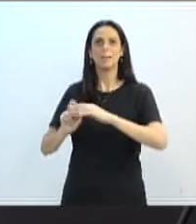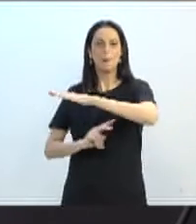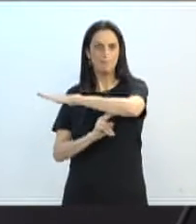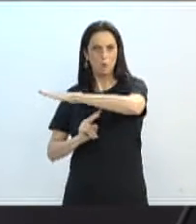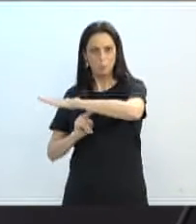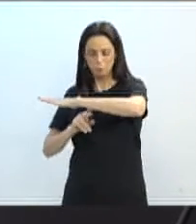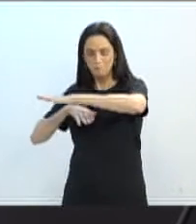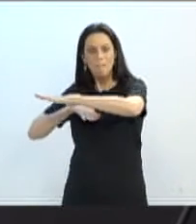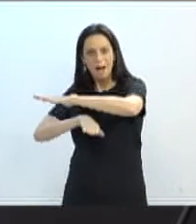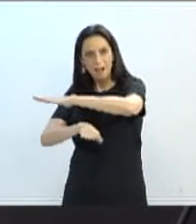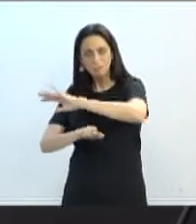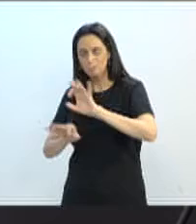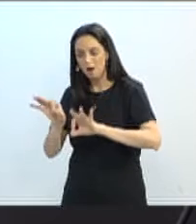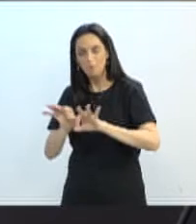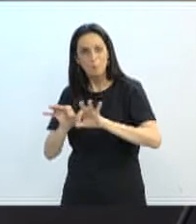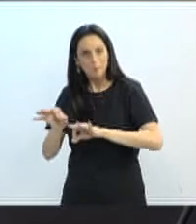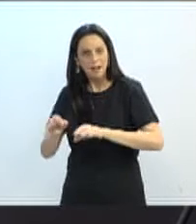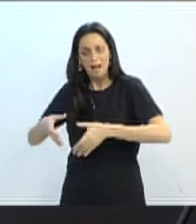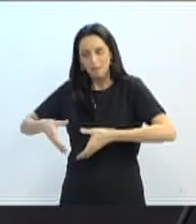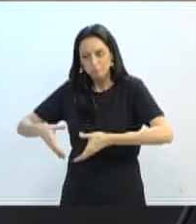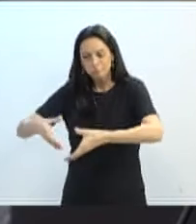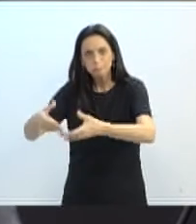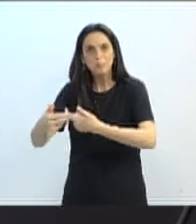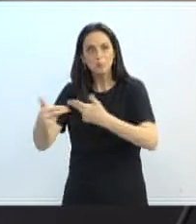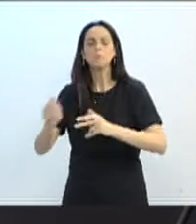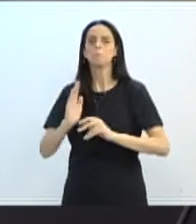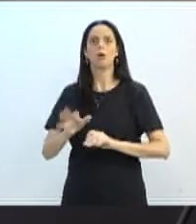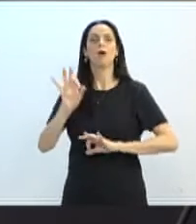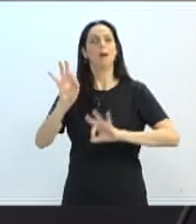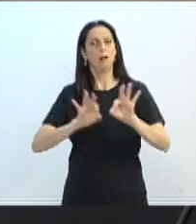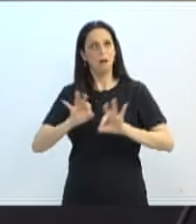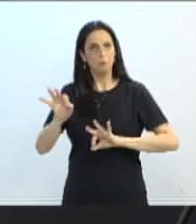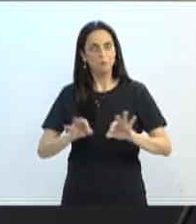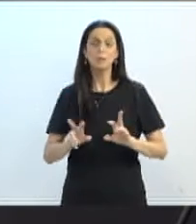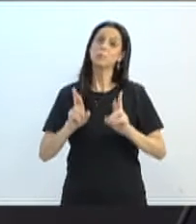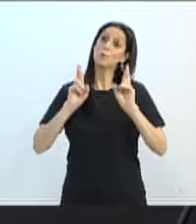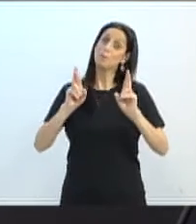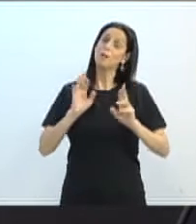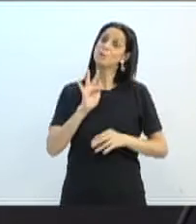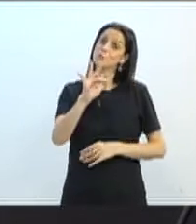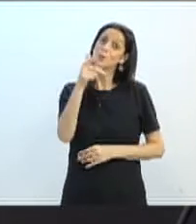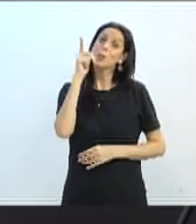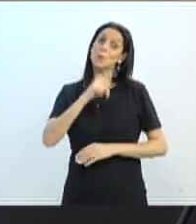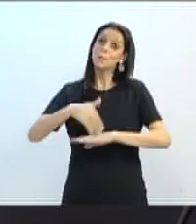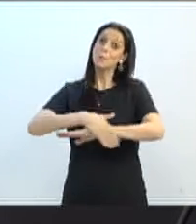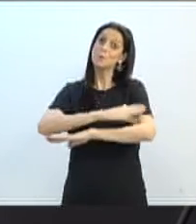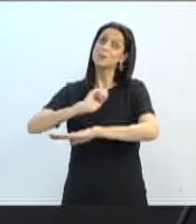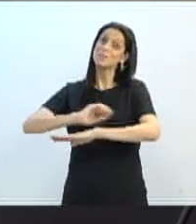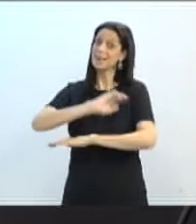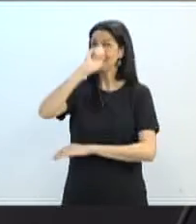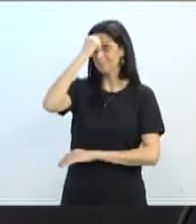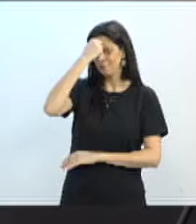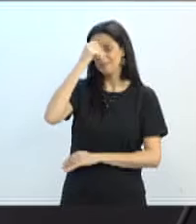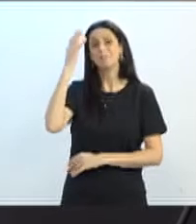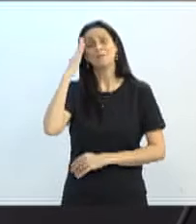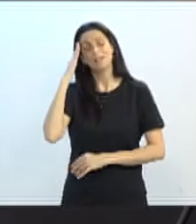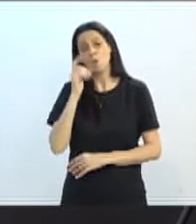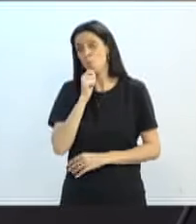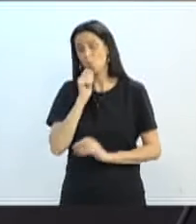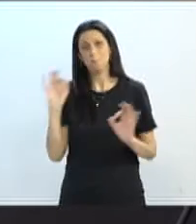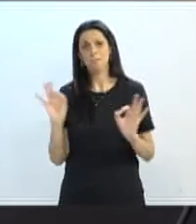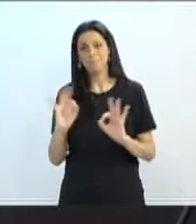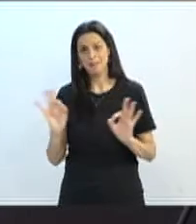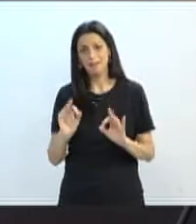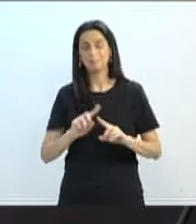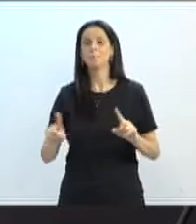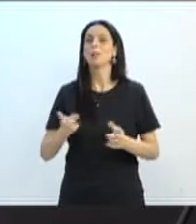mas, né, quem sabe realmente possa ser agilizado tal projeto para, quem sabe, um dia buscar a pavimentação. Mas, independente da pavimentação, nós vamos bater na